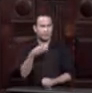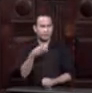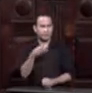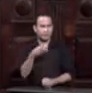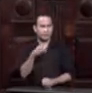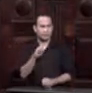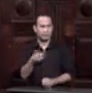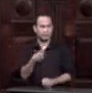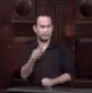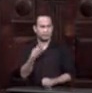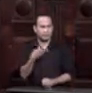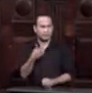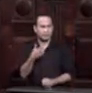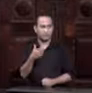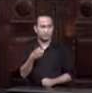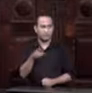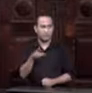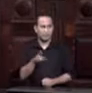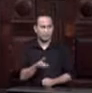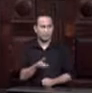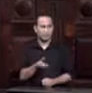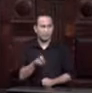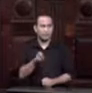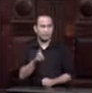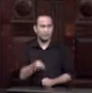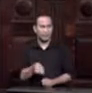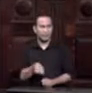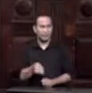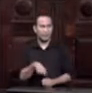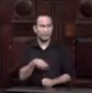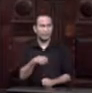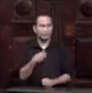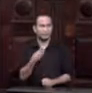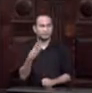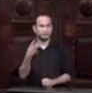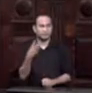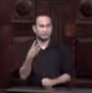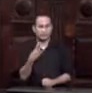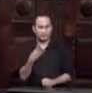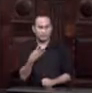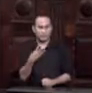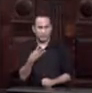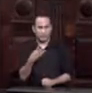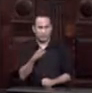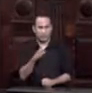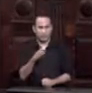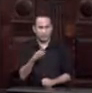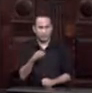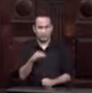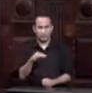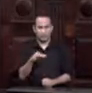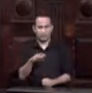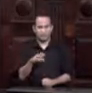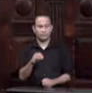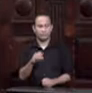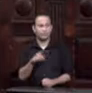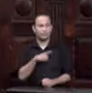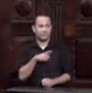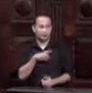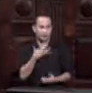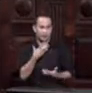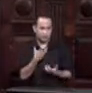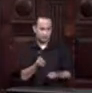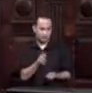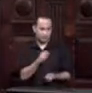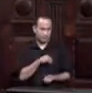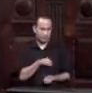13.402. Ele é equivalente ao CCDA 3 do Legislativo, que tem uma remuneração de